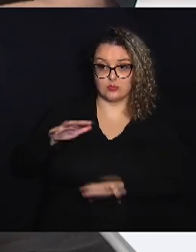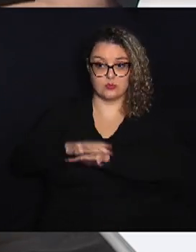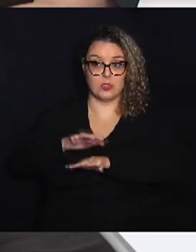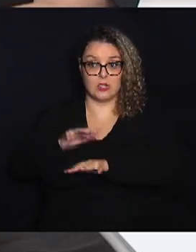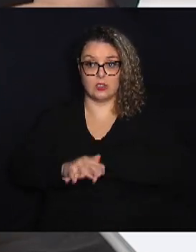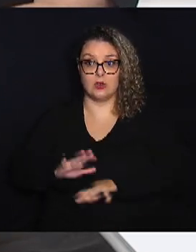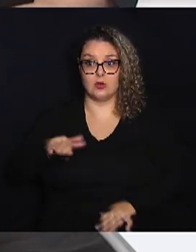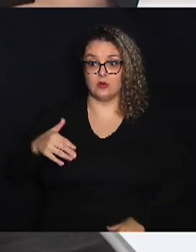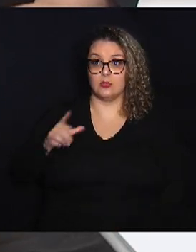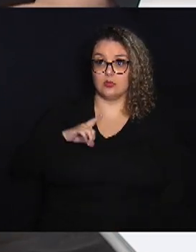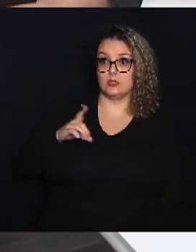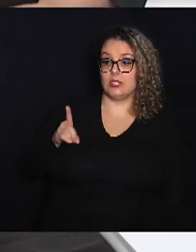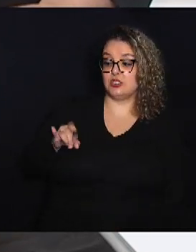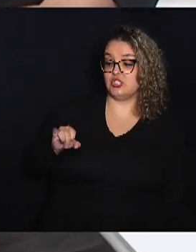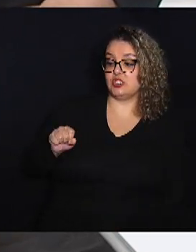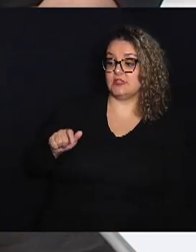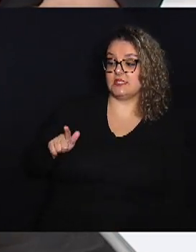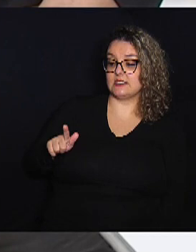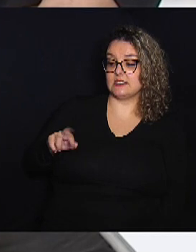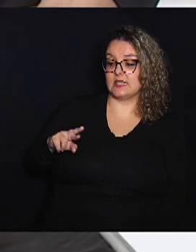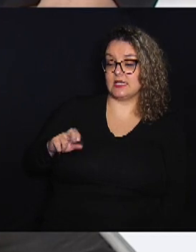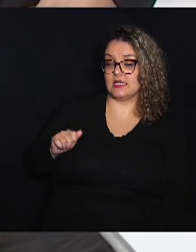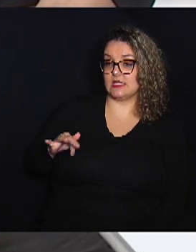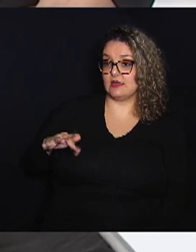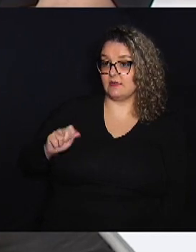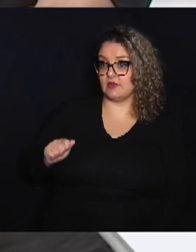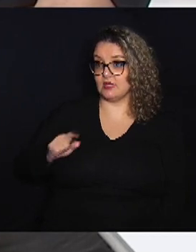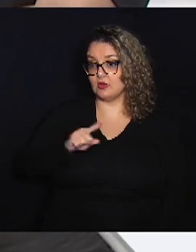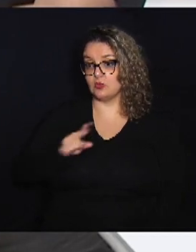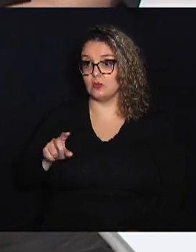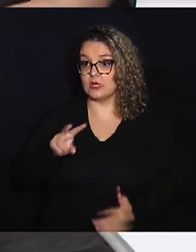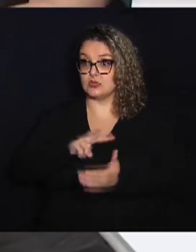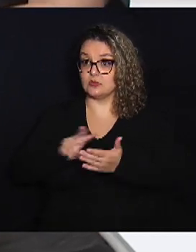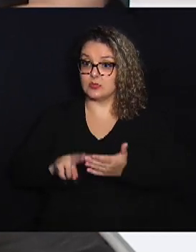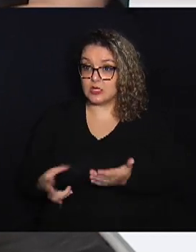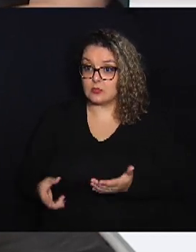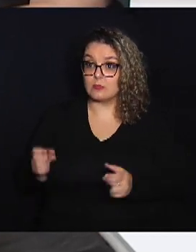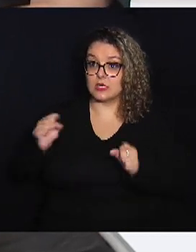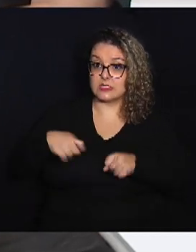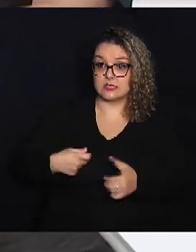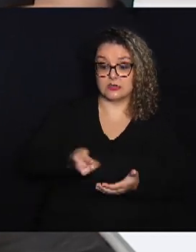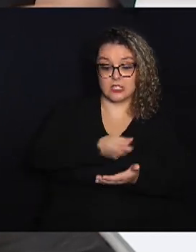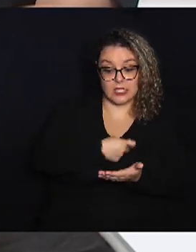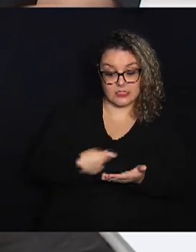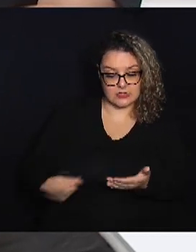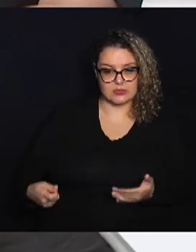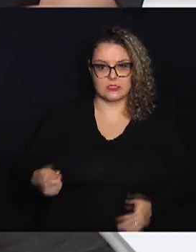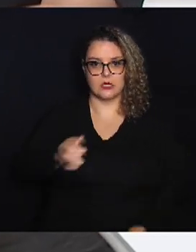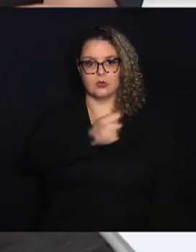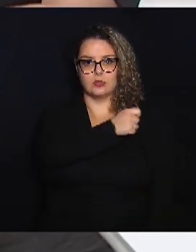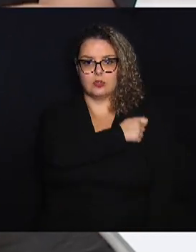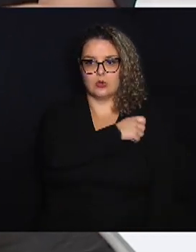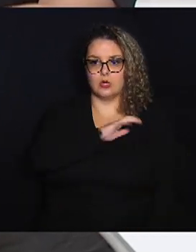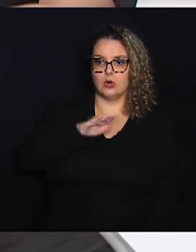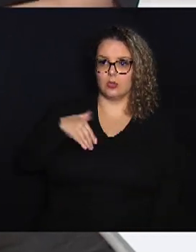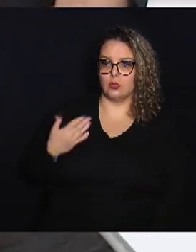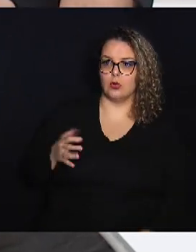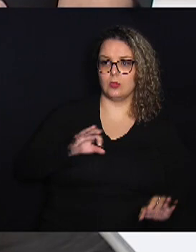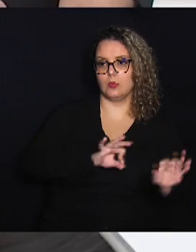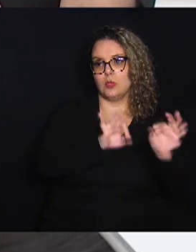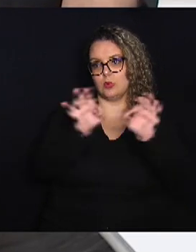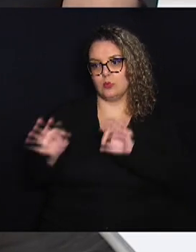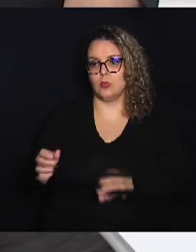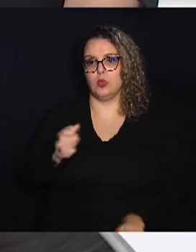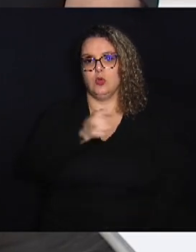tem a disgrafia, que não é necessariamente sobre a leitura, mas sobre a escrita do aluno. Então, quando eu acompanho o aluno durante